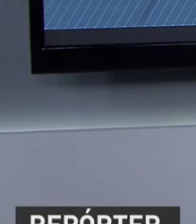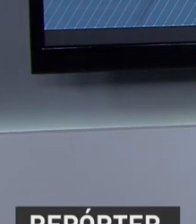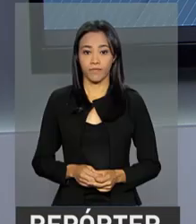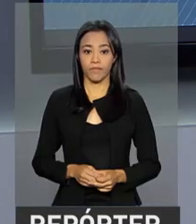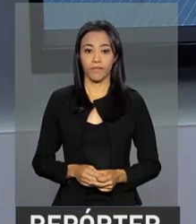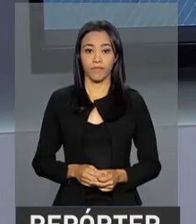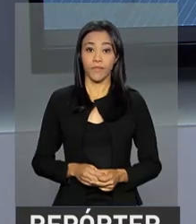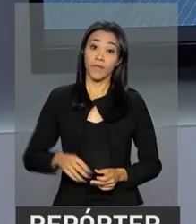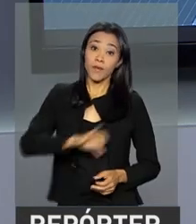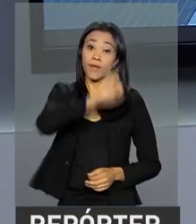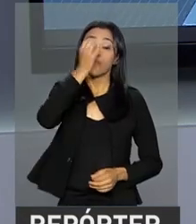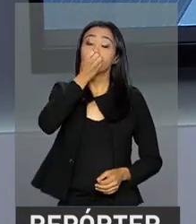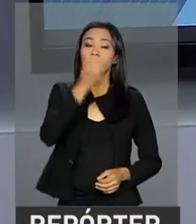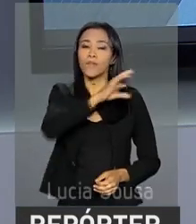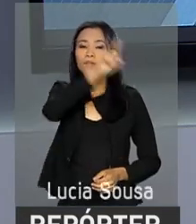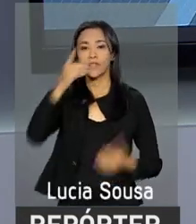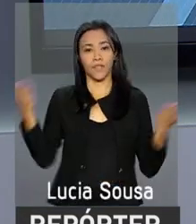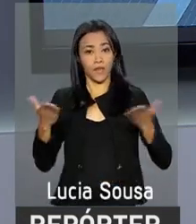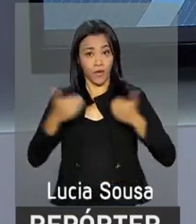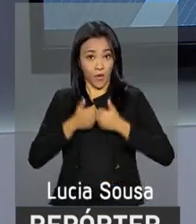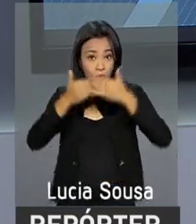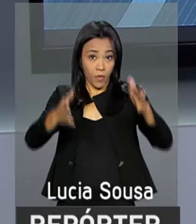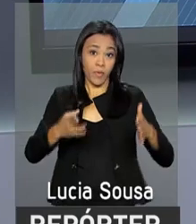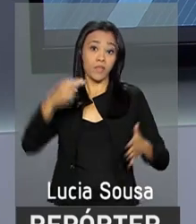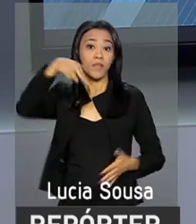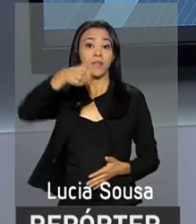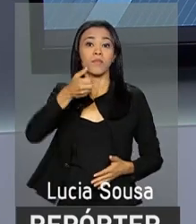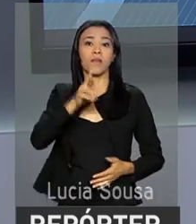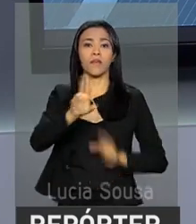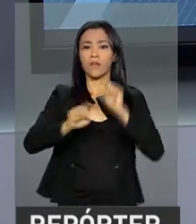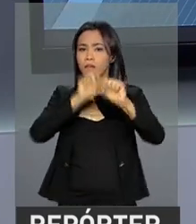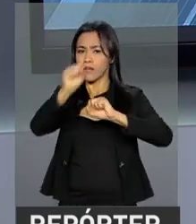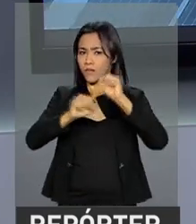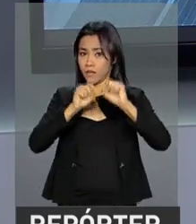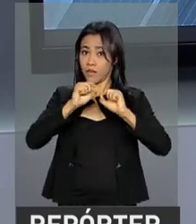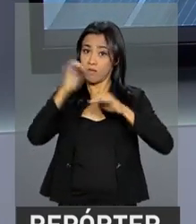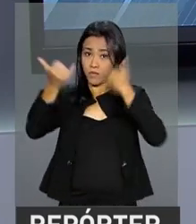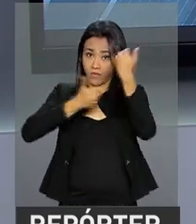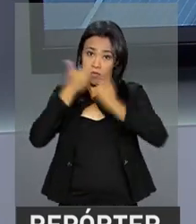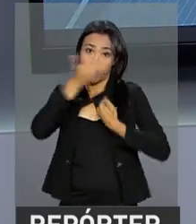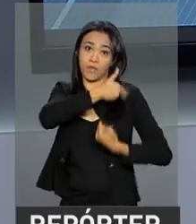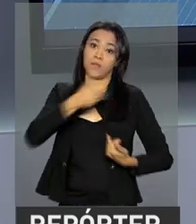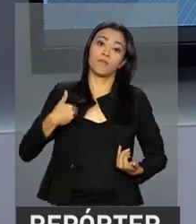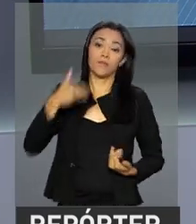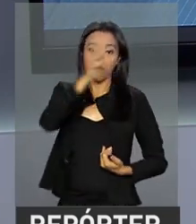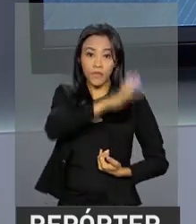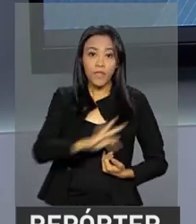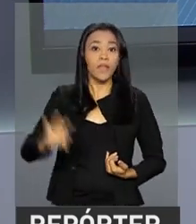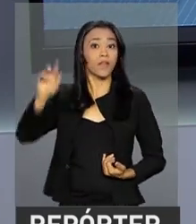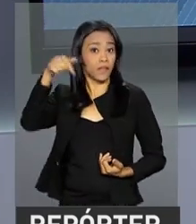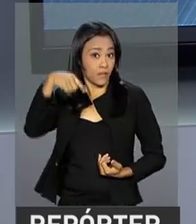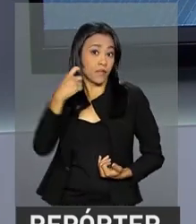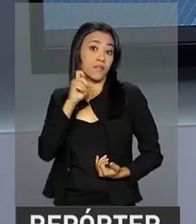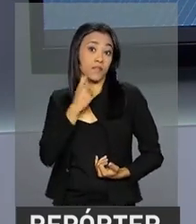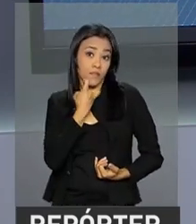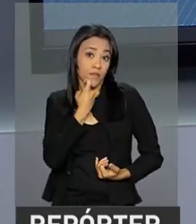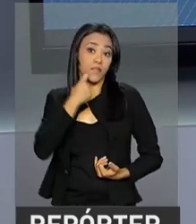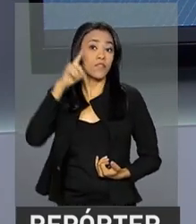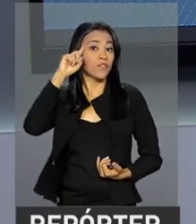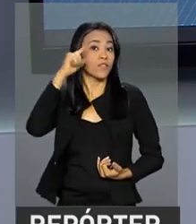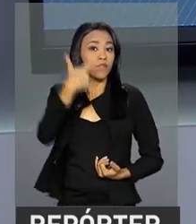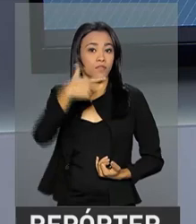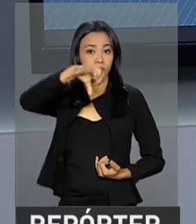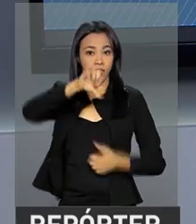olá bom dia começa agora o repórter nbr com as notícias do governo federal desta sexta-feira